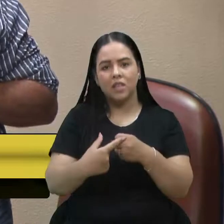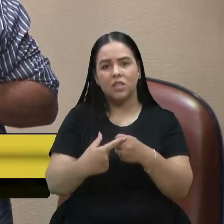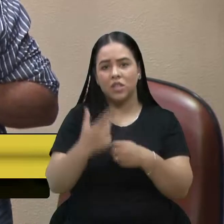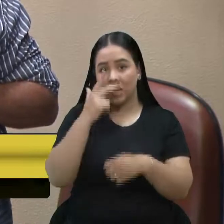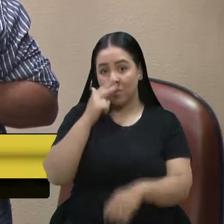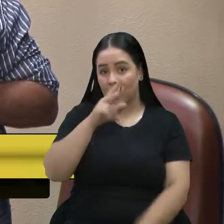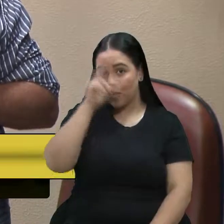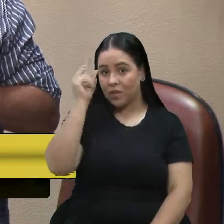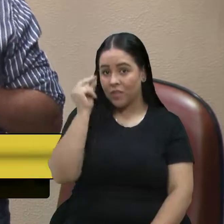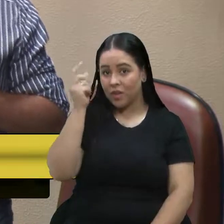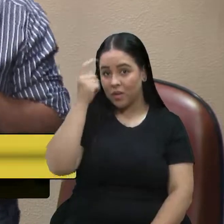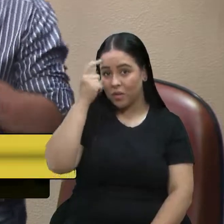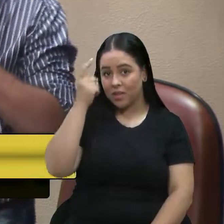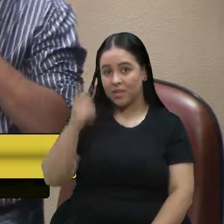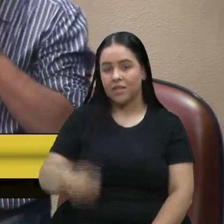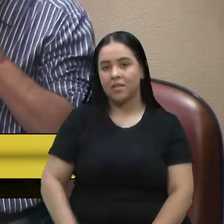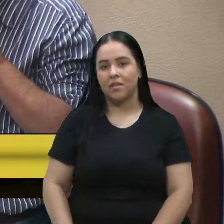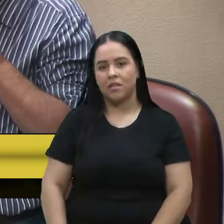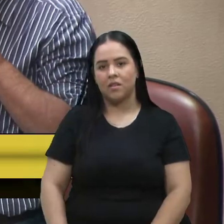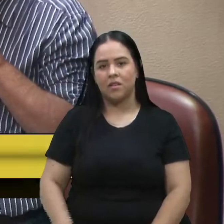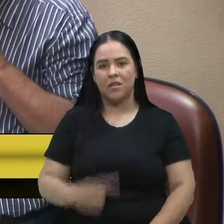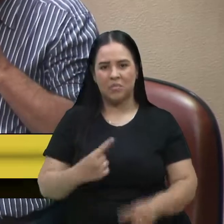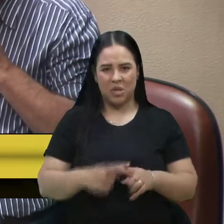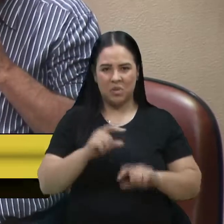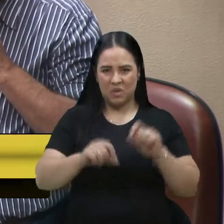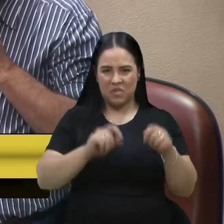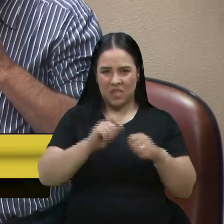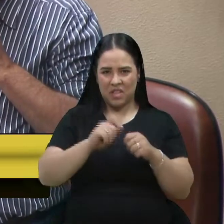pensa. Ditador foi o Guerra,